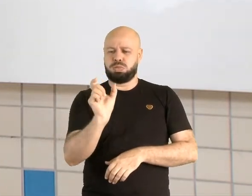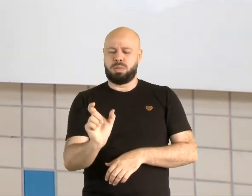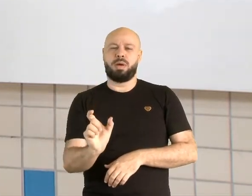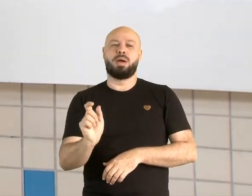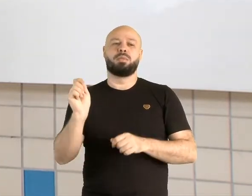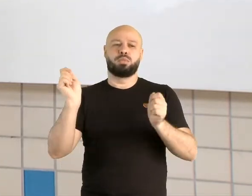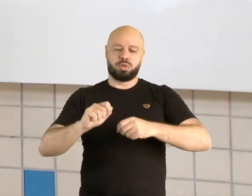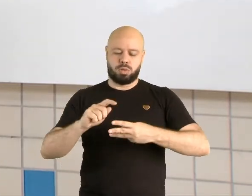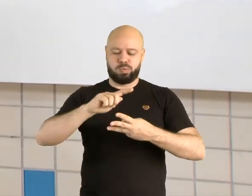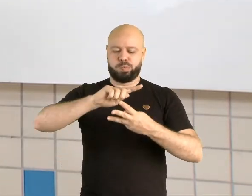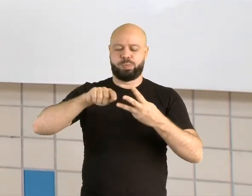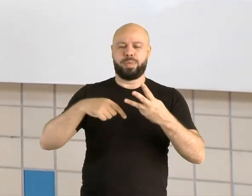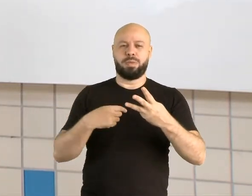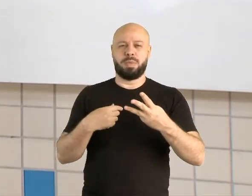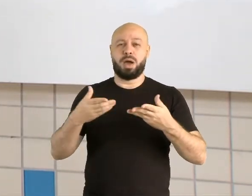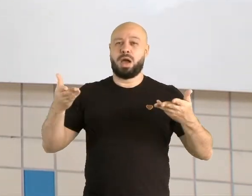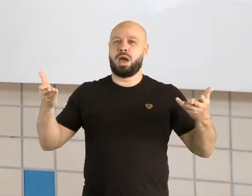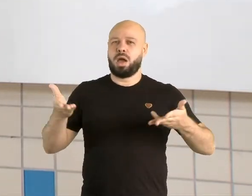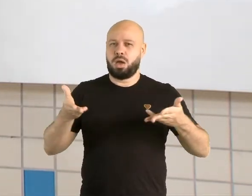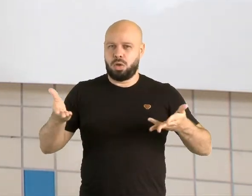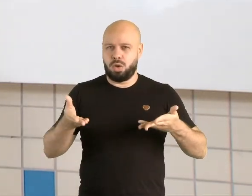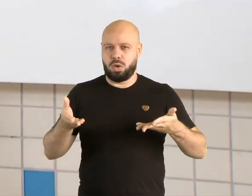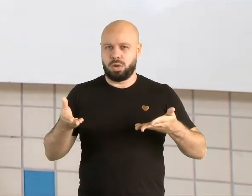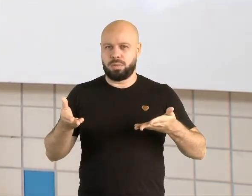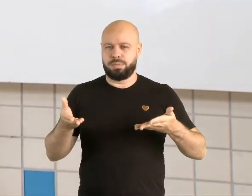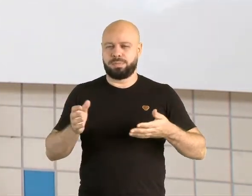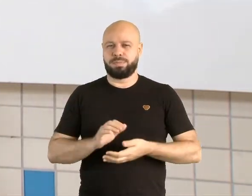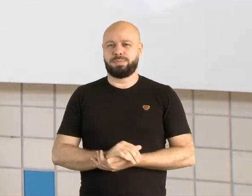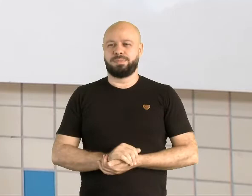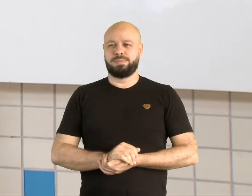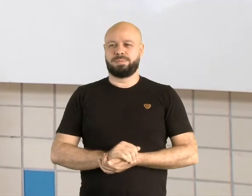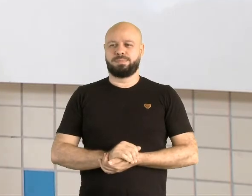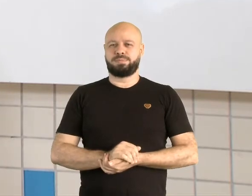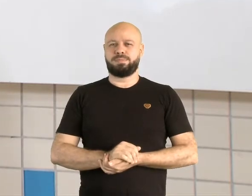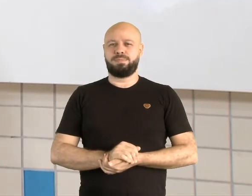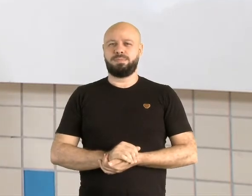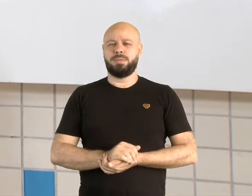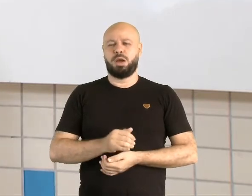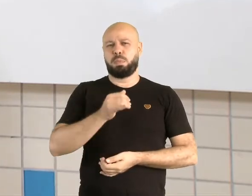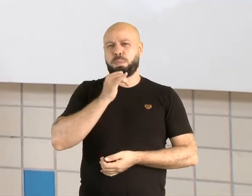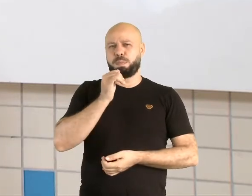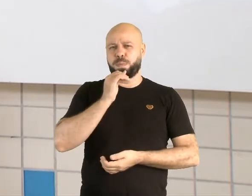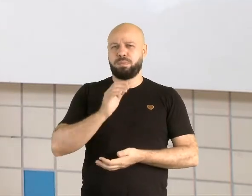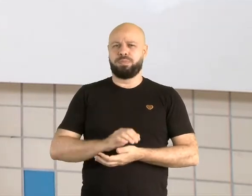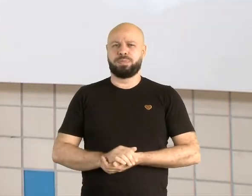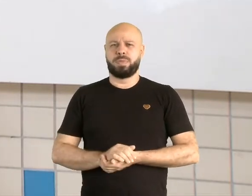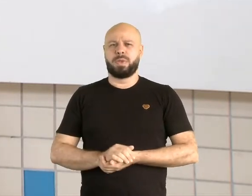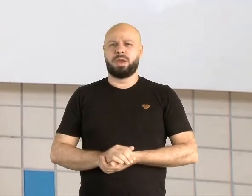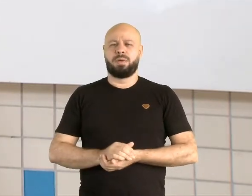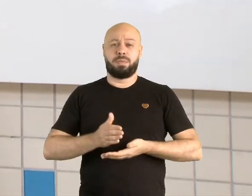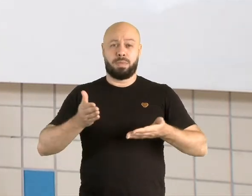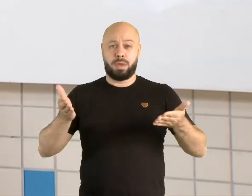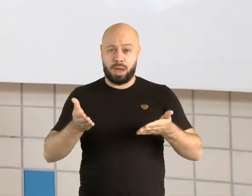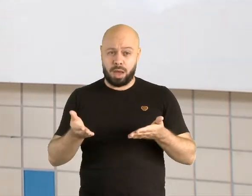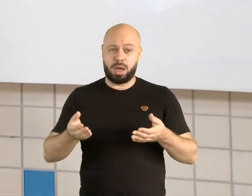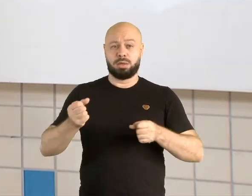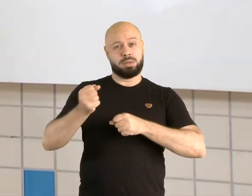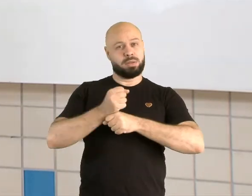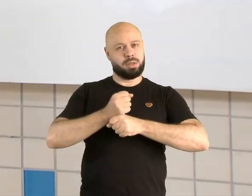para tratar do presente, ok? Então vamos lá, um exemplo. Neste